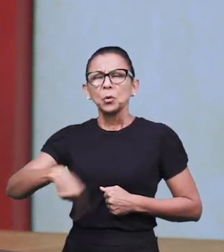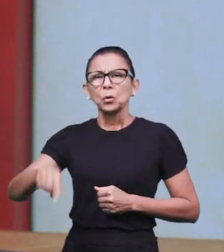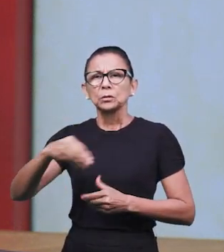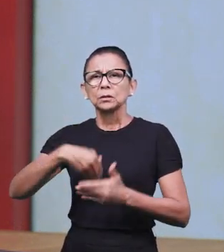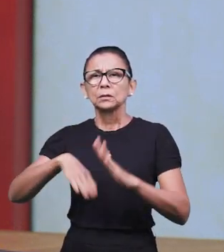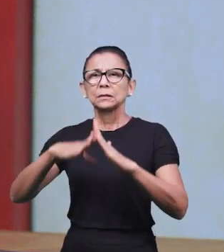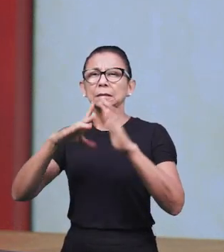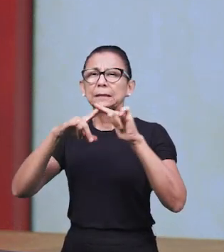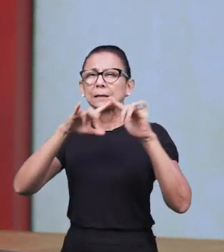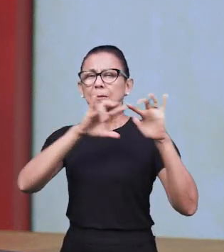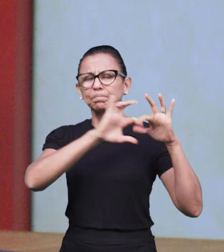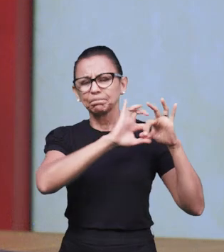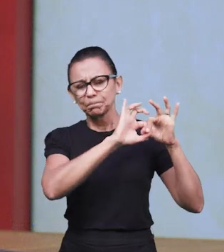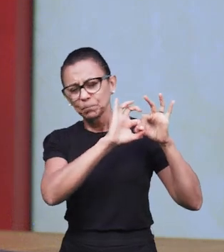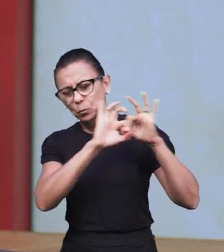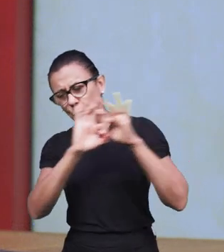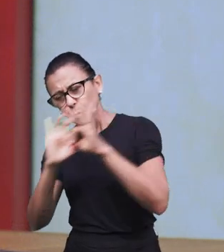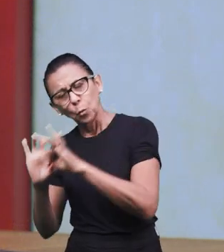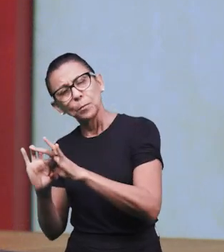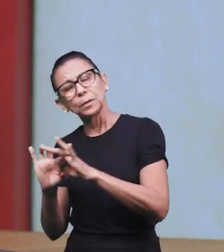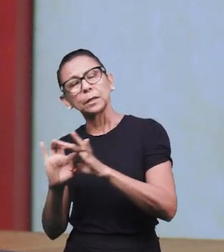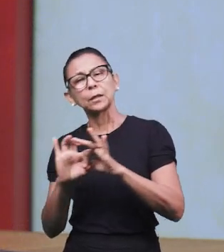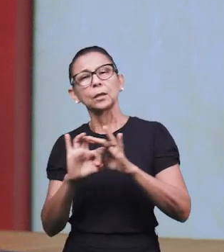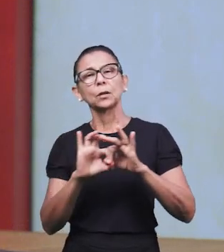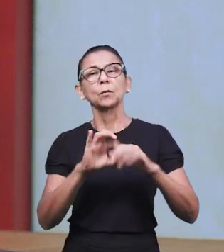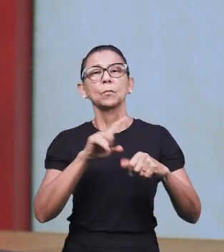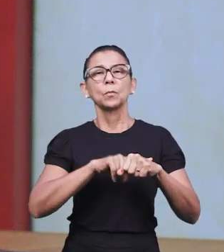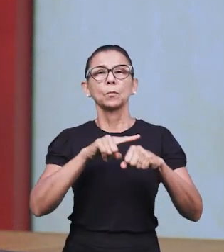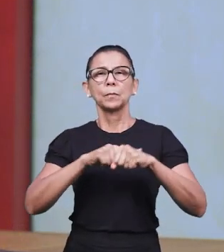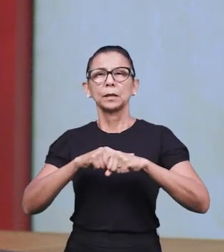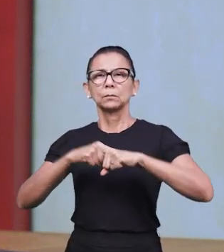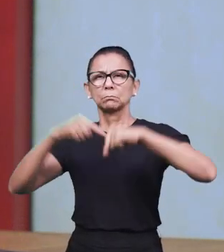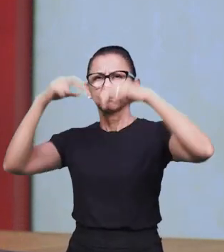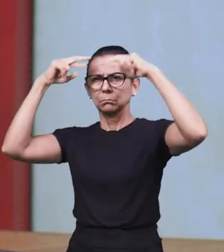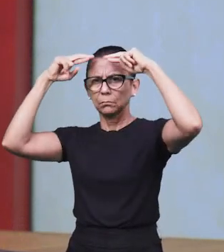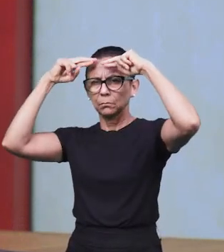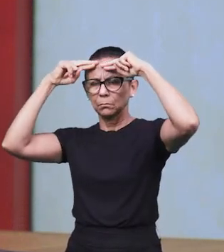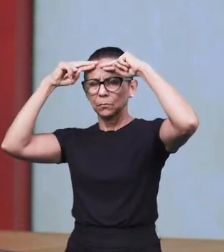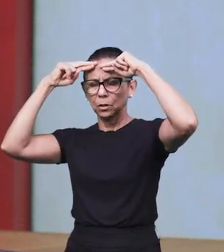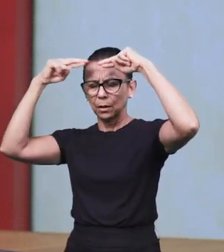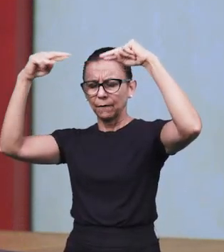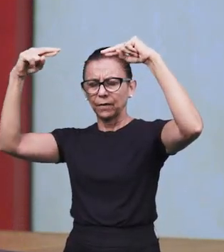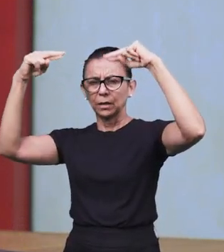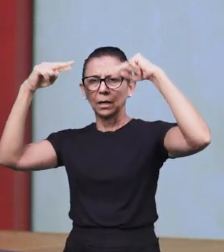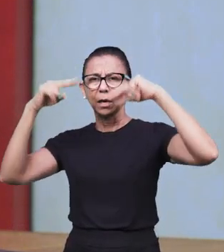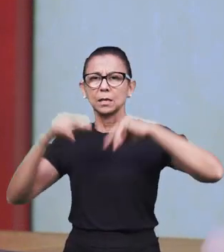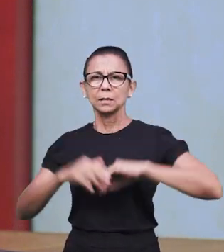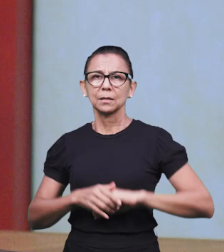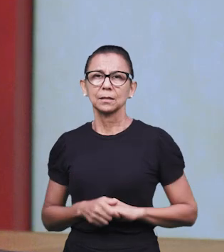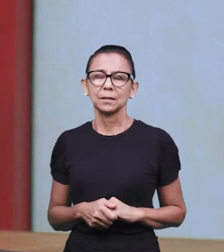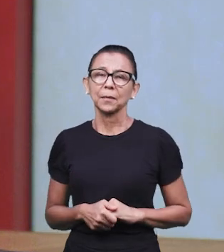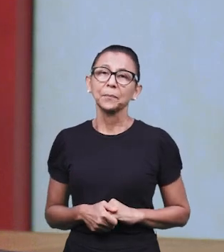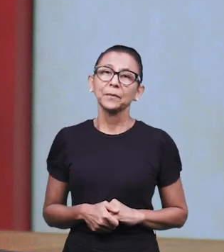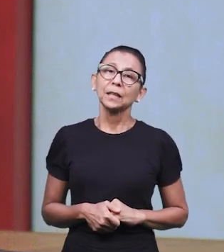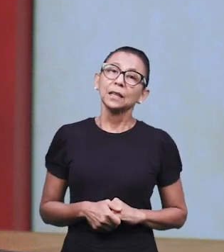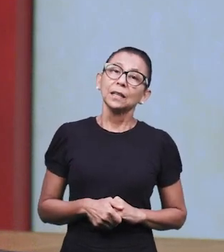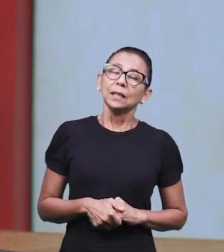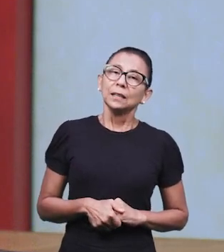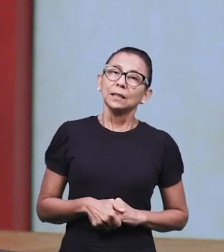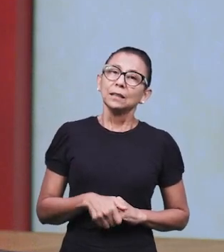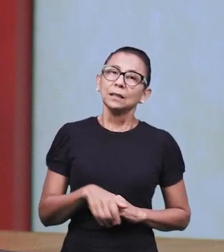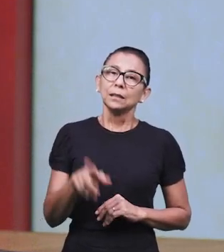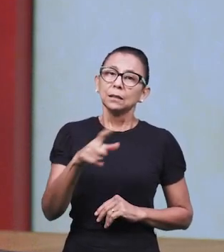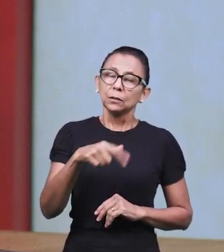conta desta comunhão, de um momento solene, e que normalmente não se canta louvor. Quer